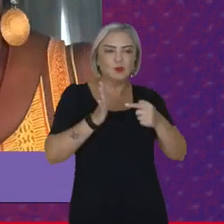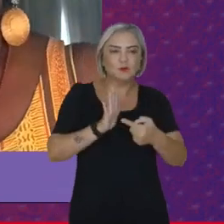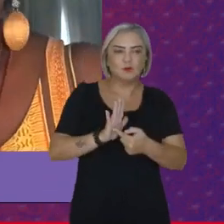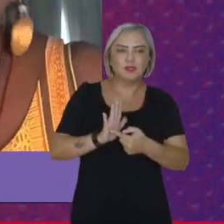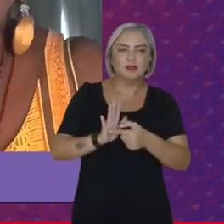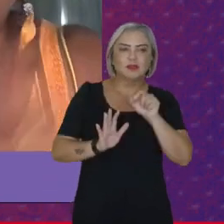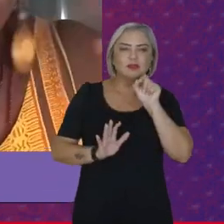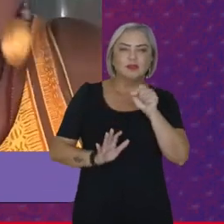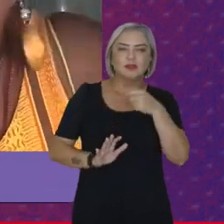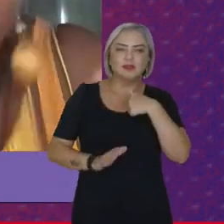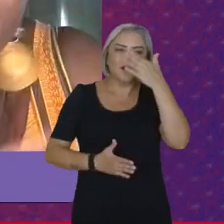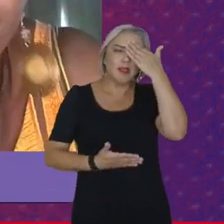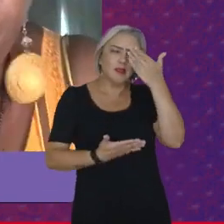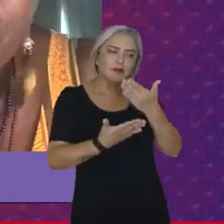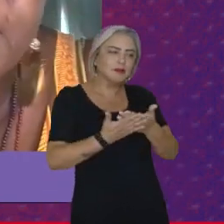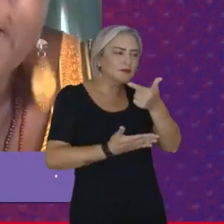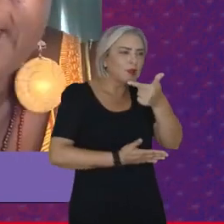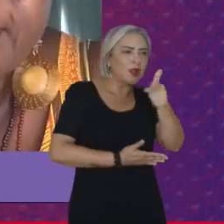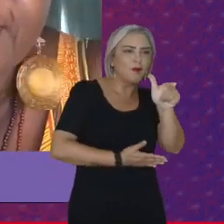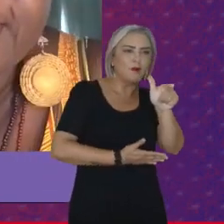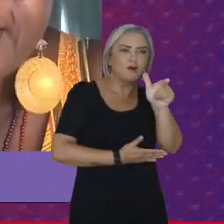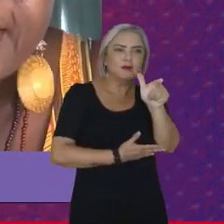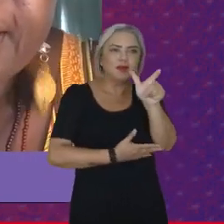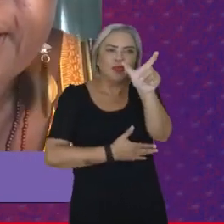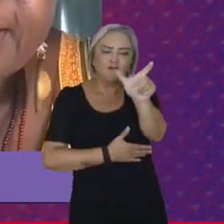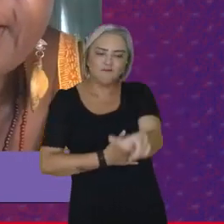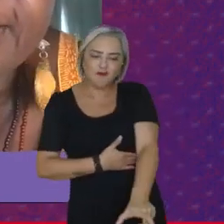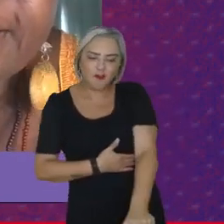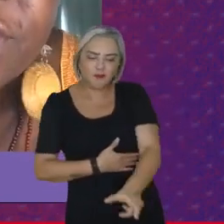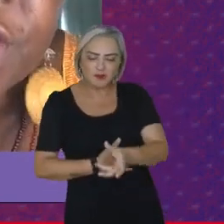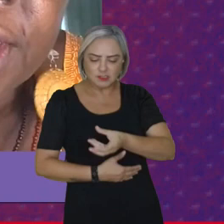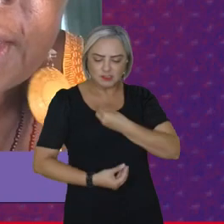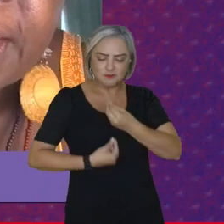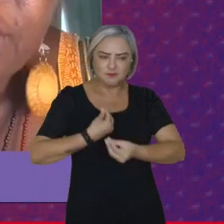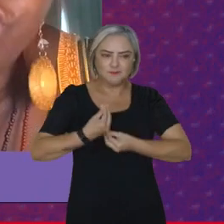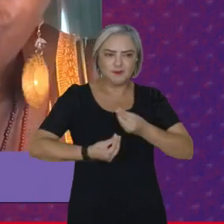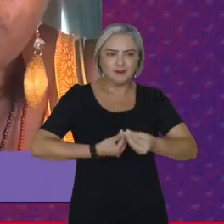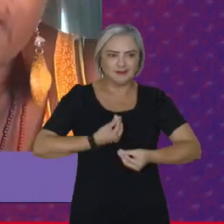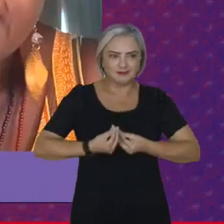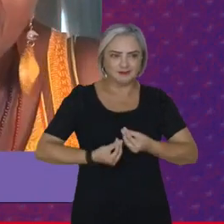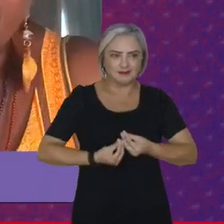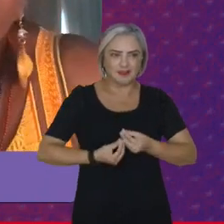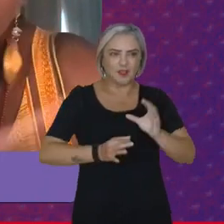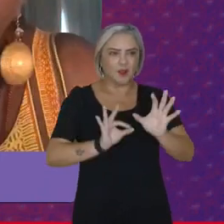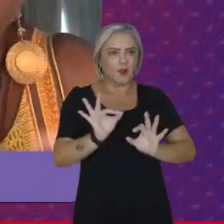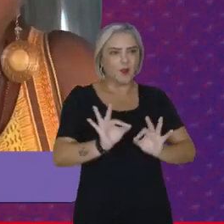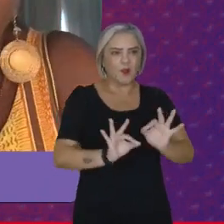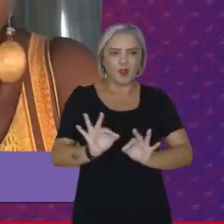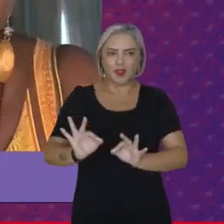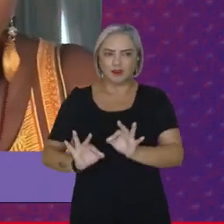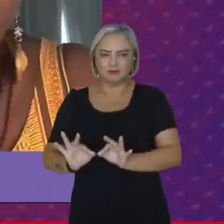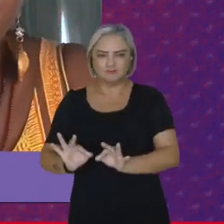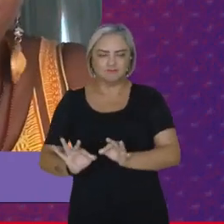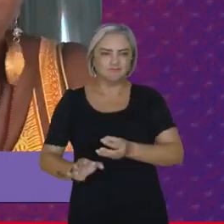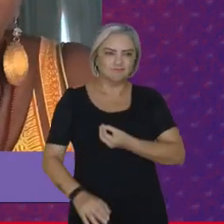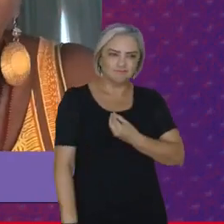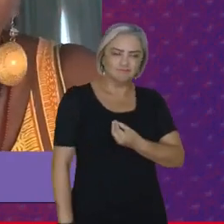eu creio numa outra forma de ser, de existir, de organizar e de